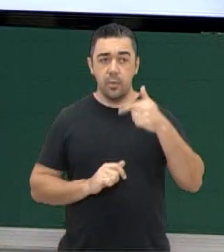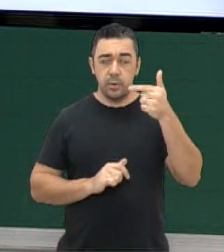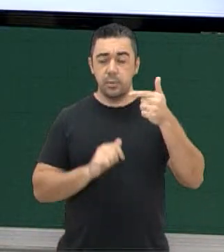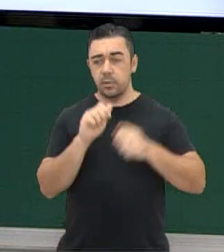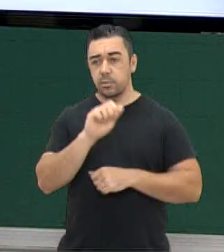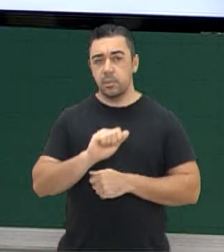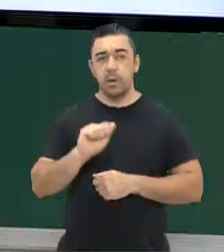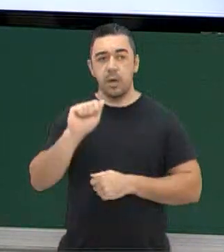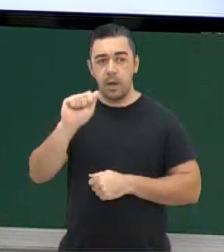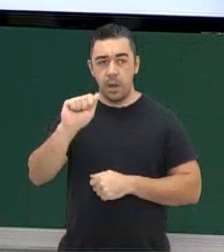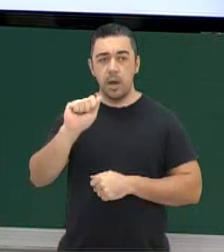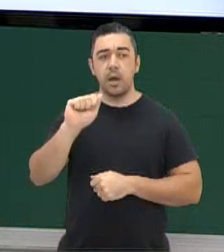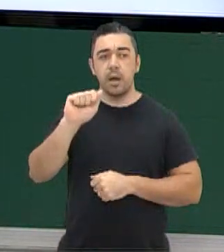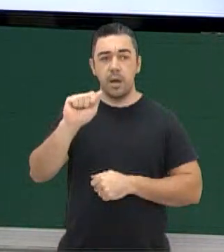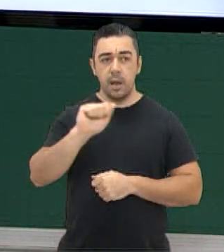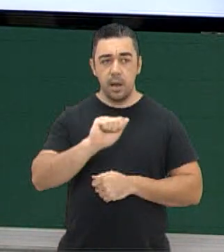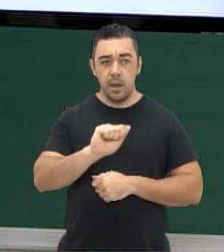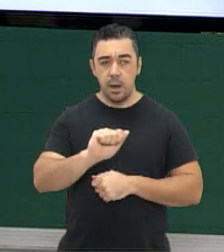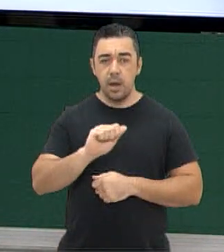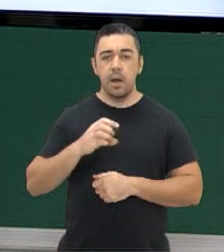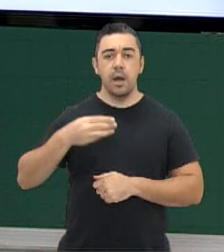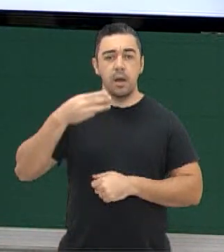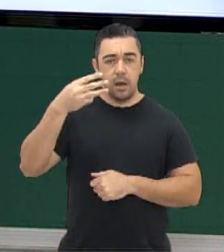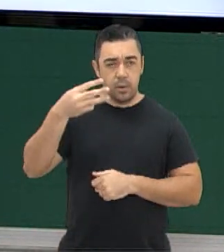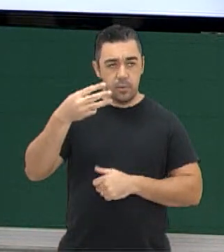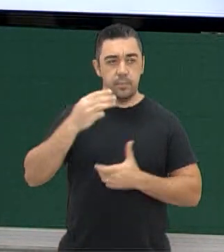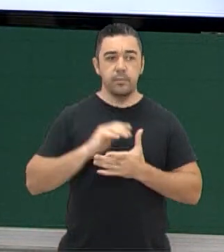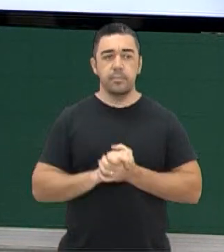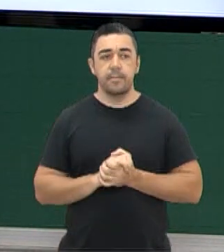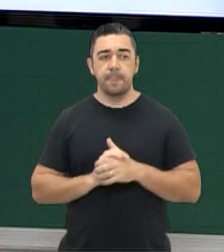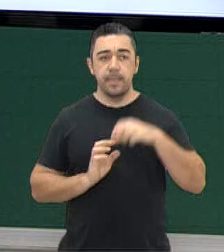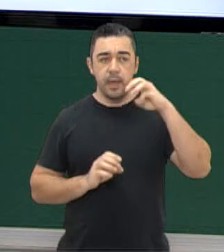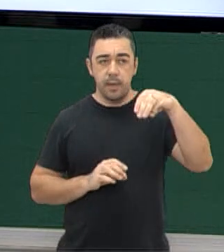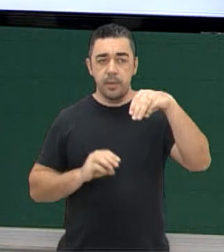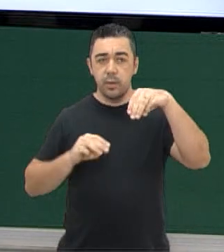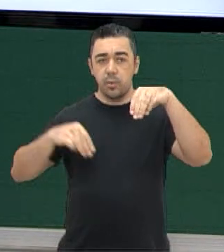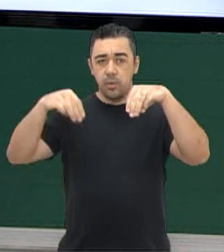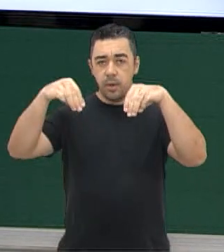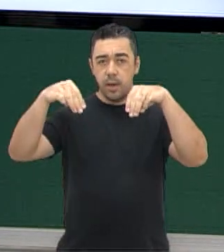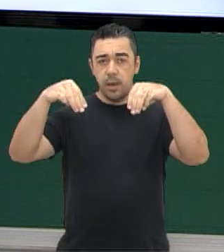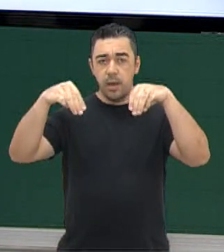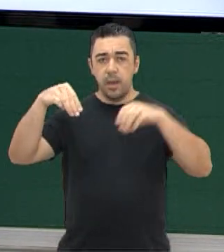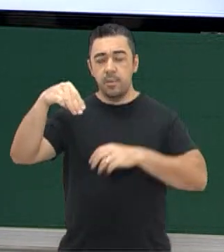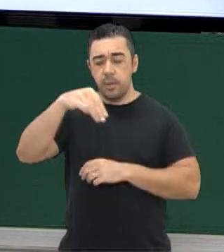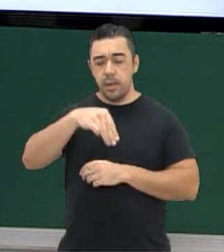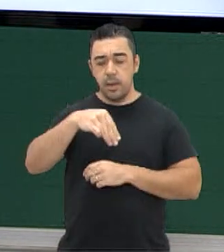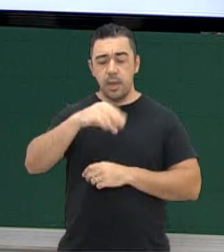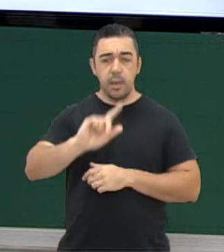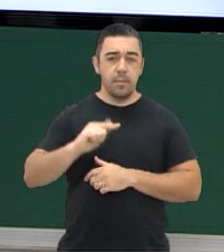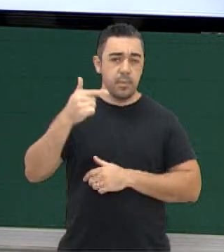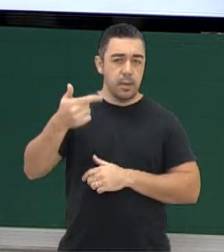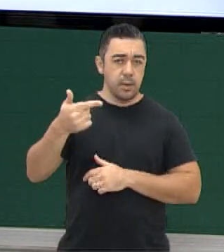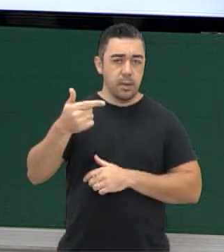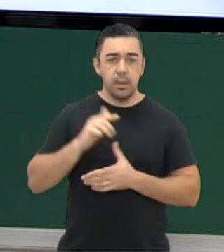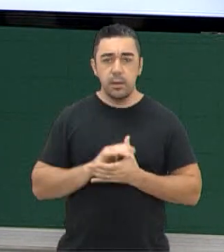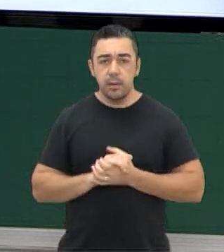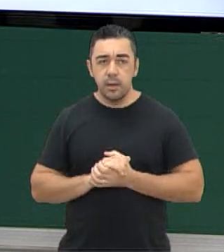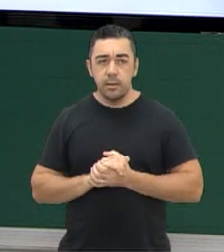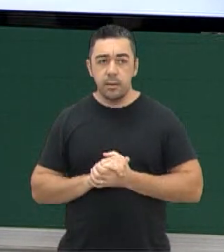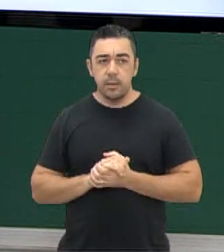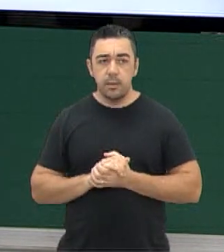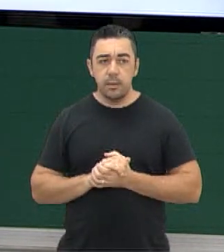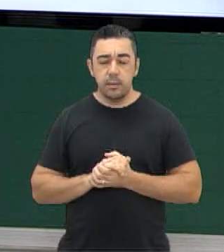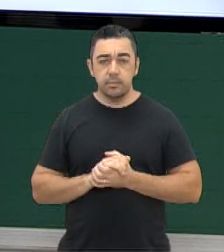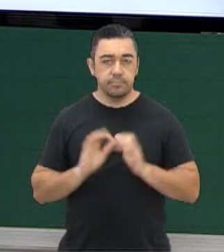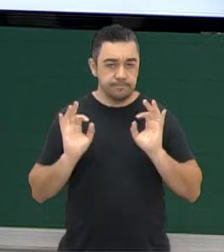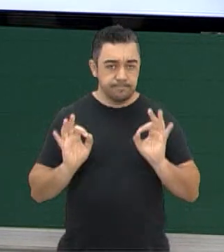a, repete a letra, soma o que está em cima, a ao cubo. M vezes o m, 2 vezes, então vai ficar